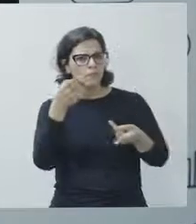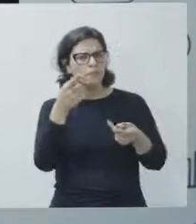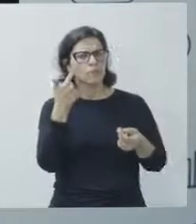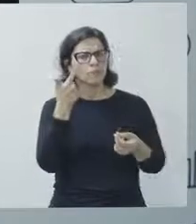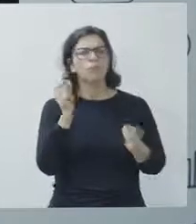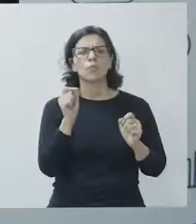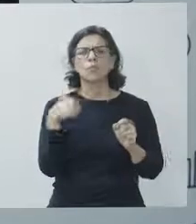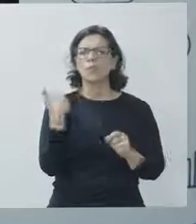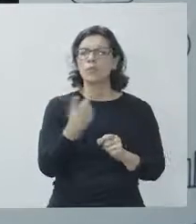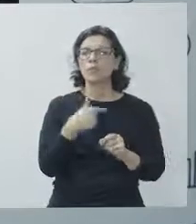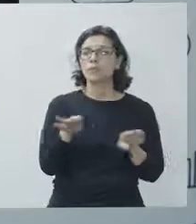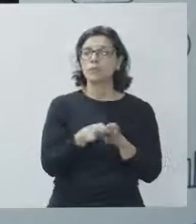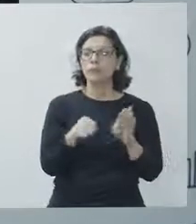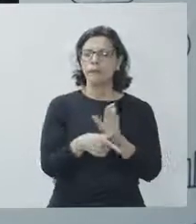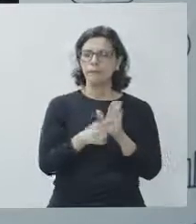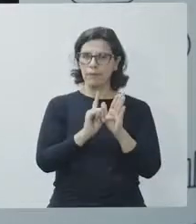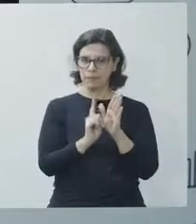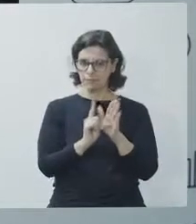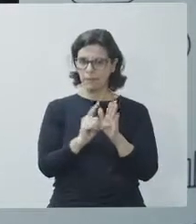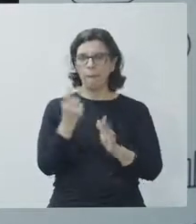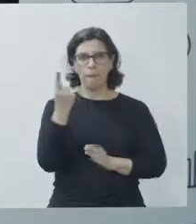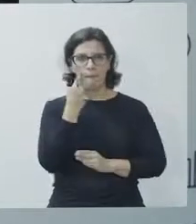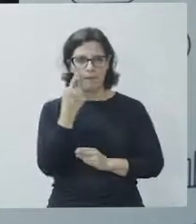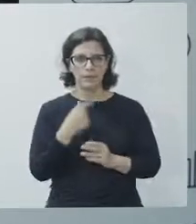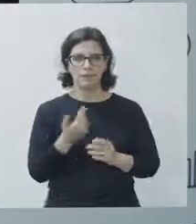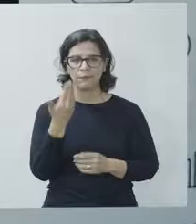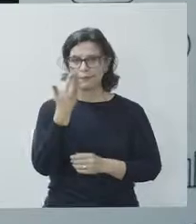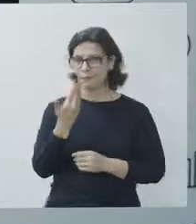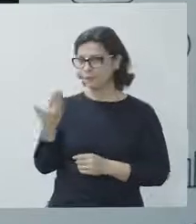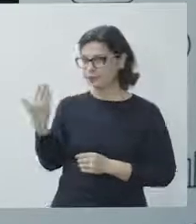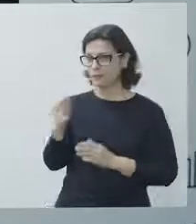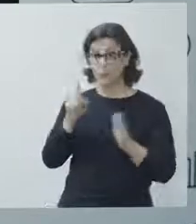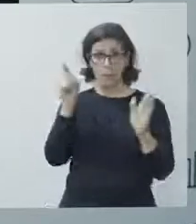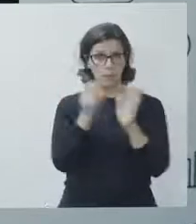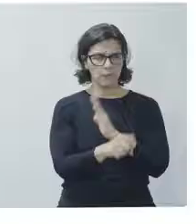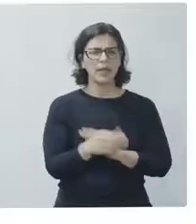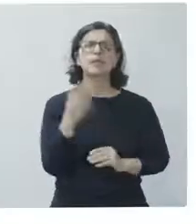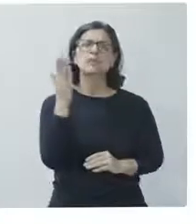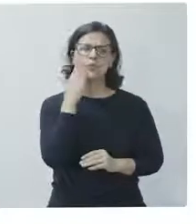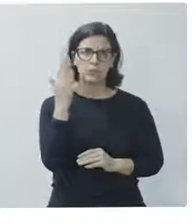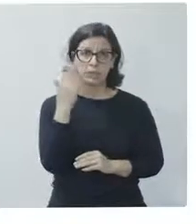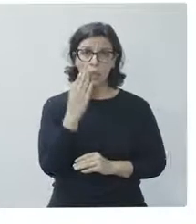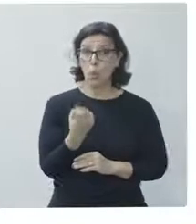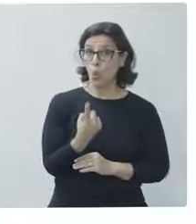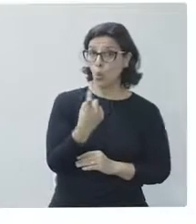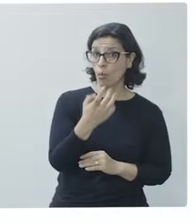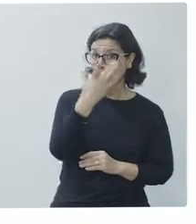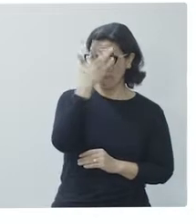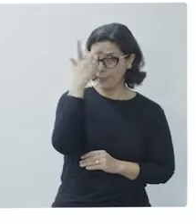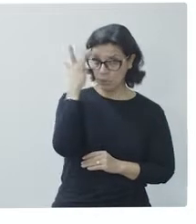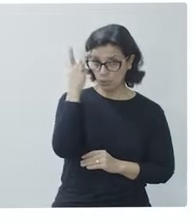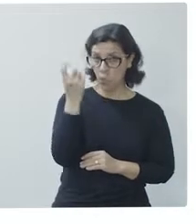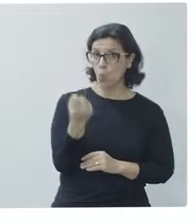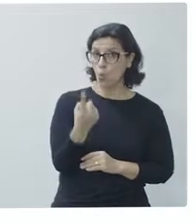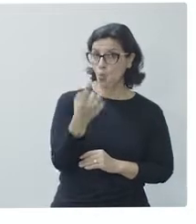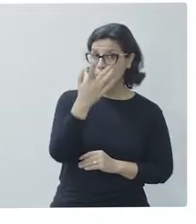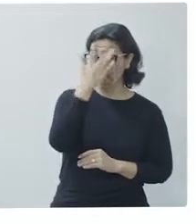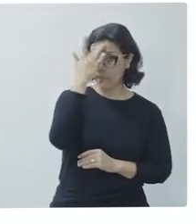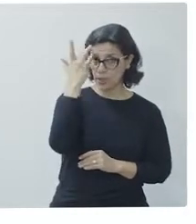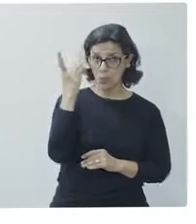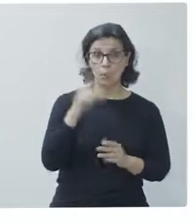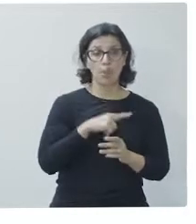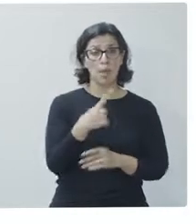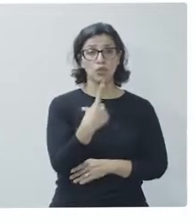para nós nos anteciparmos, ok? Olha só, sabendo que só uma pessoa